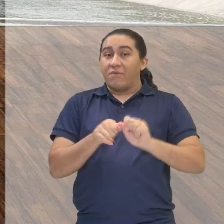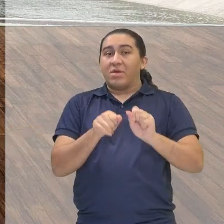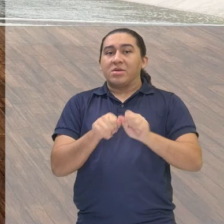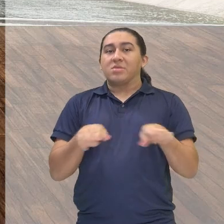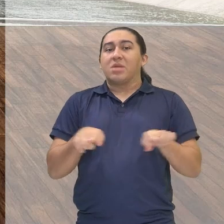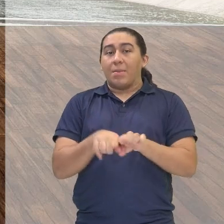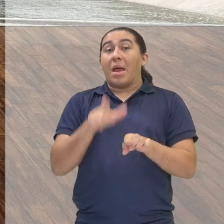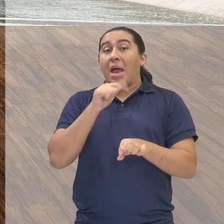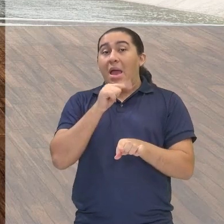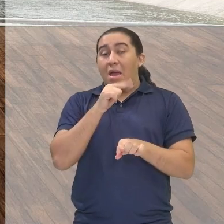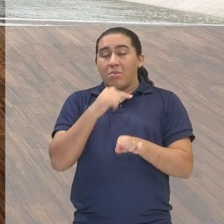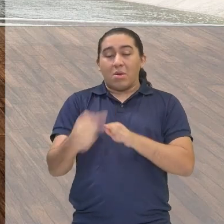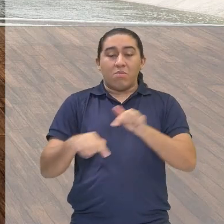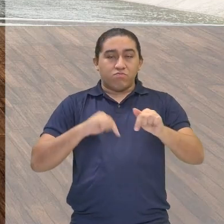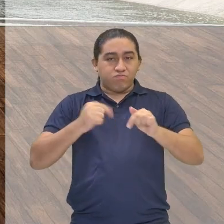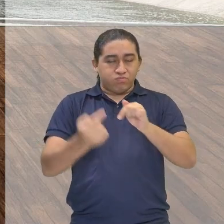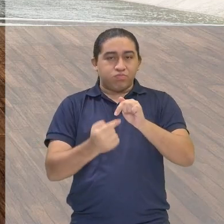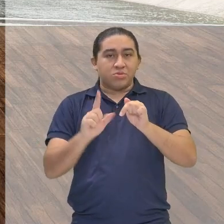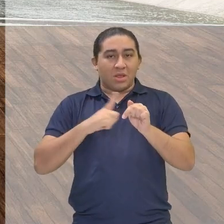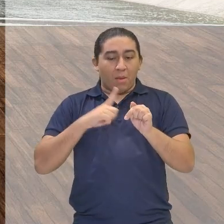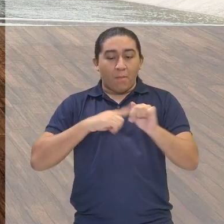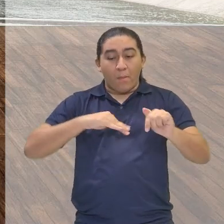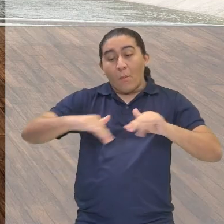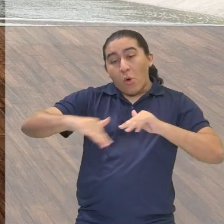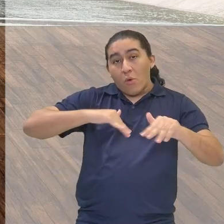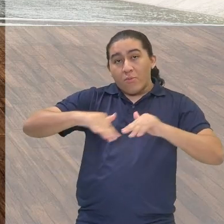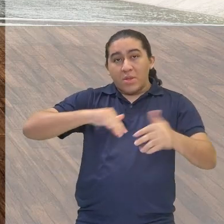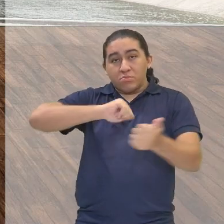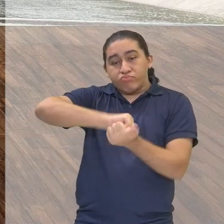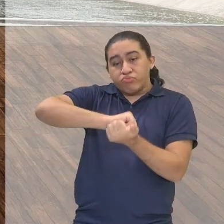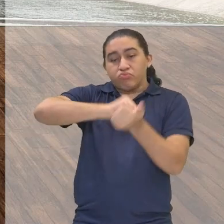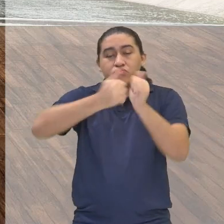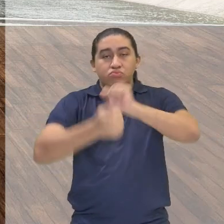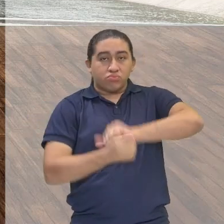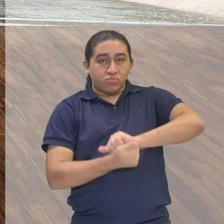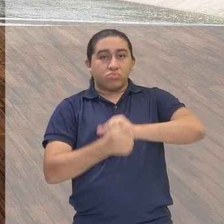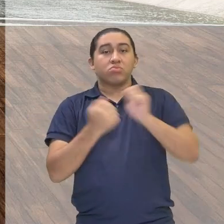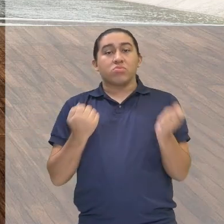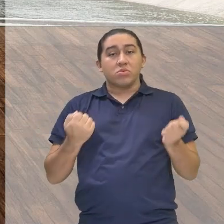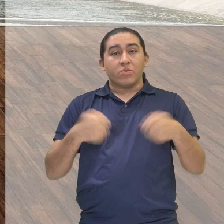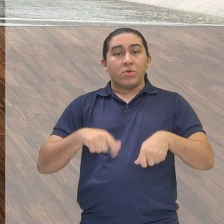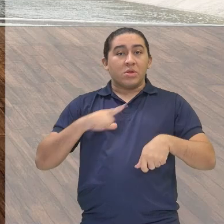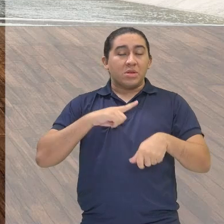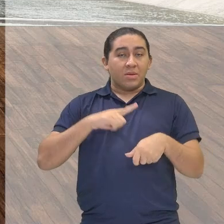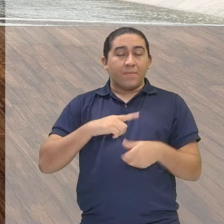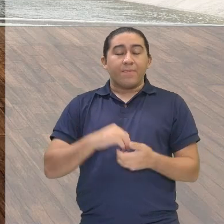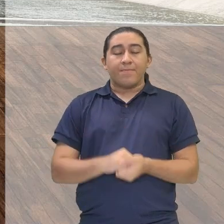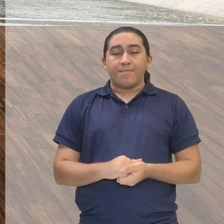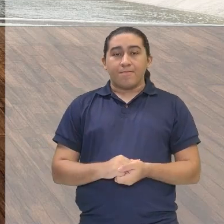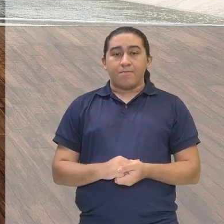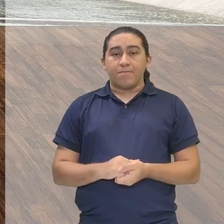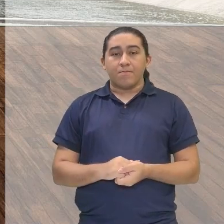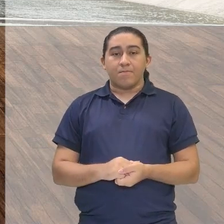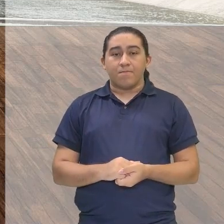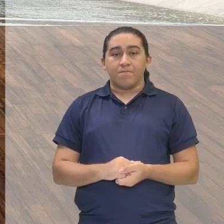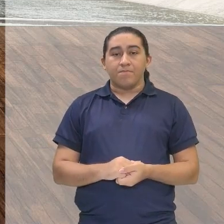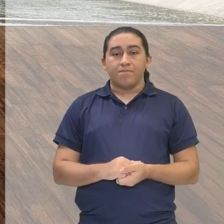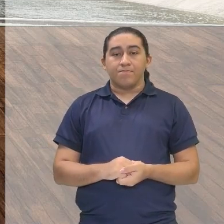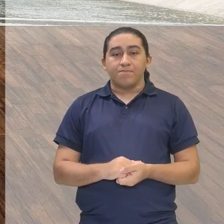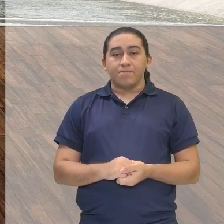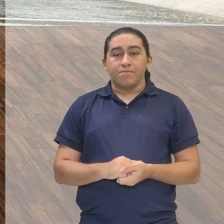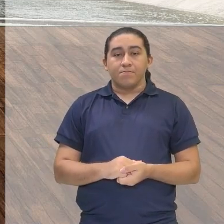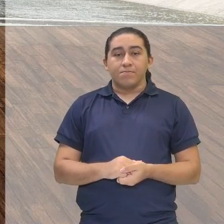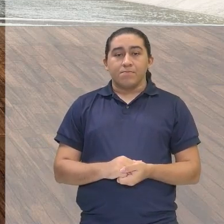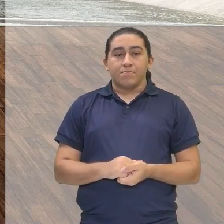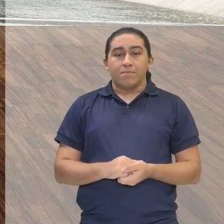em energia elétrica, através de processos aí que envolvem o eletromagnetismo. Então, pessoal,